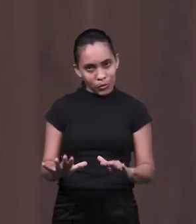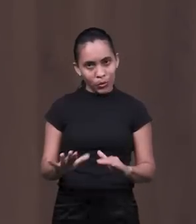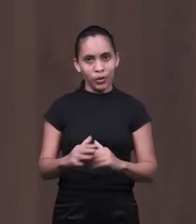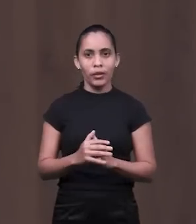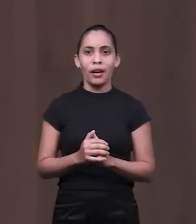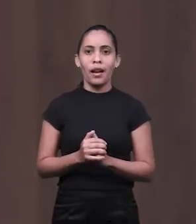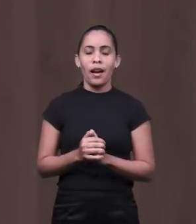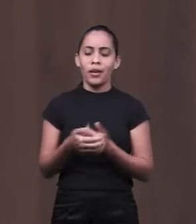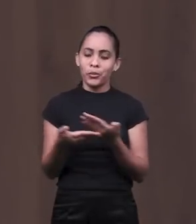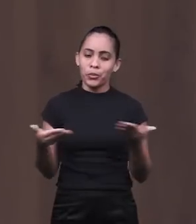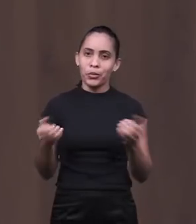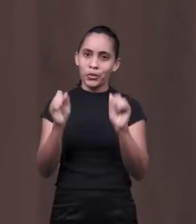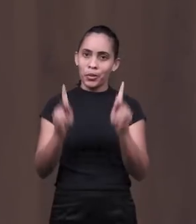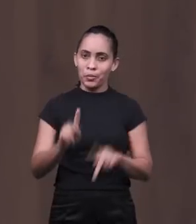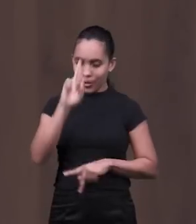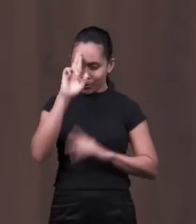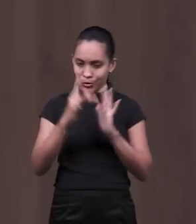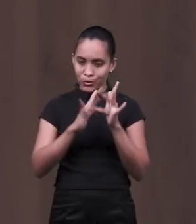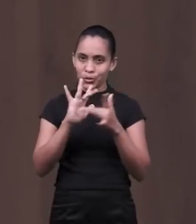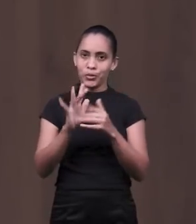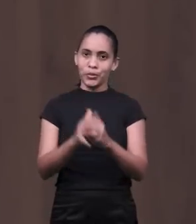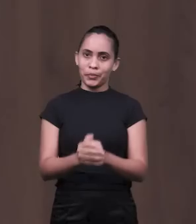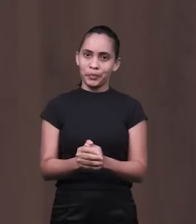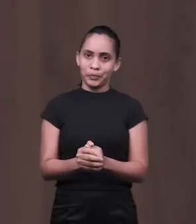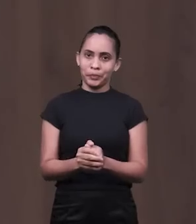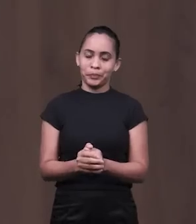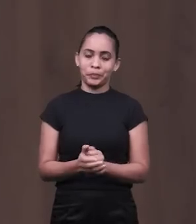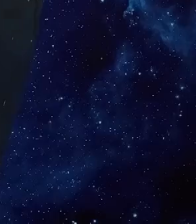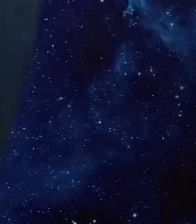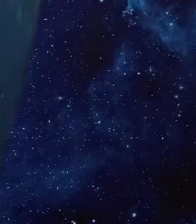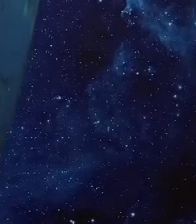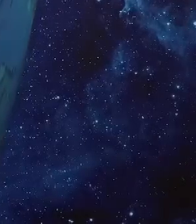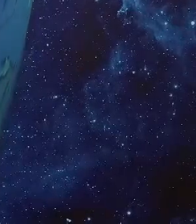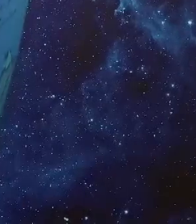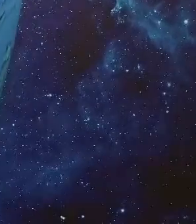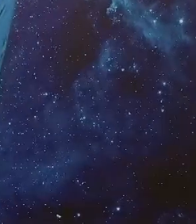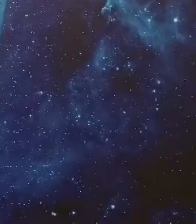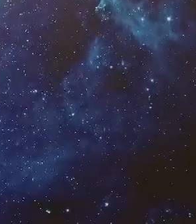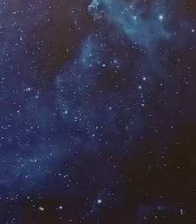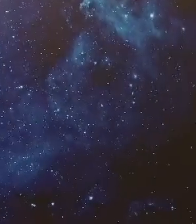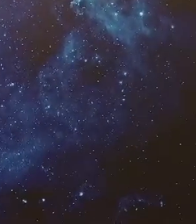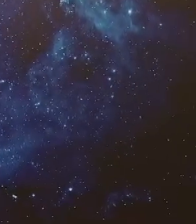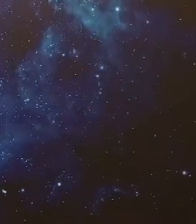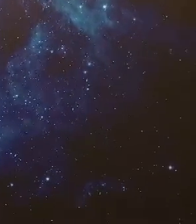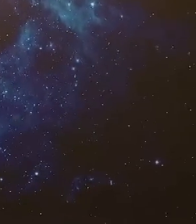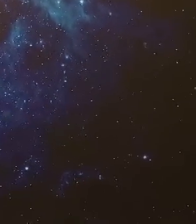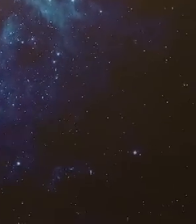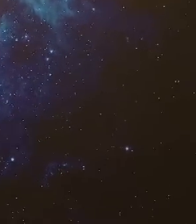nos abençoe e a todos a paz do Senhor Jesus. Amém.